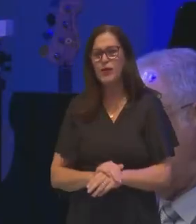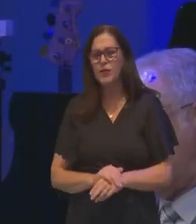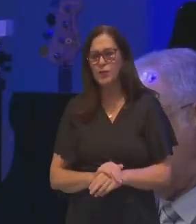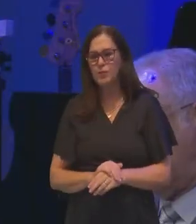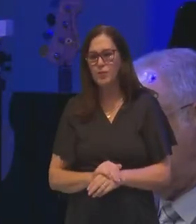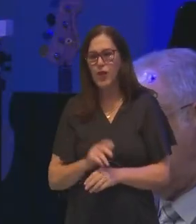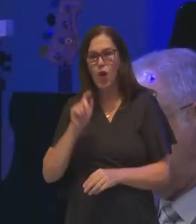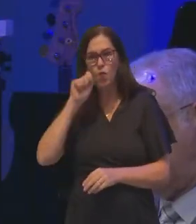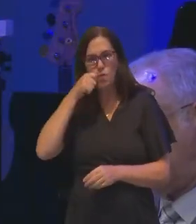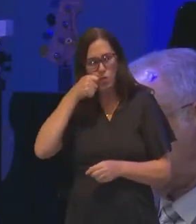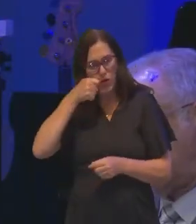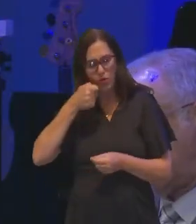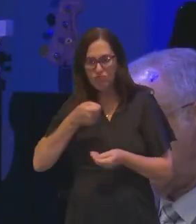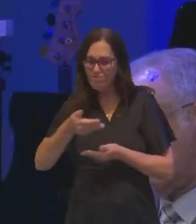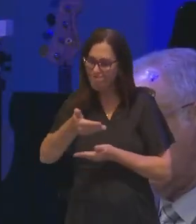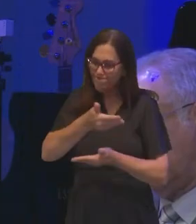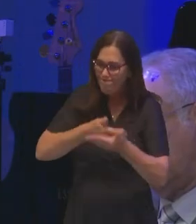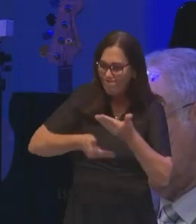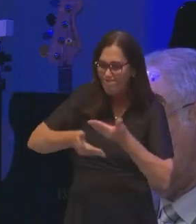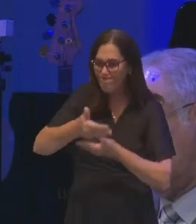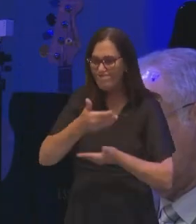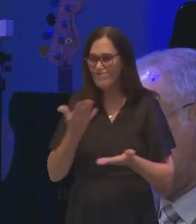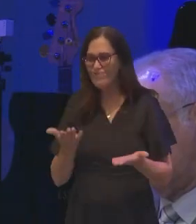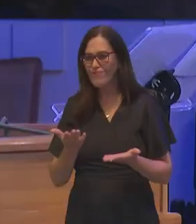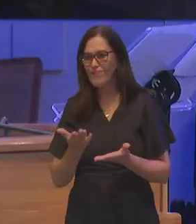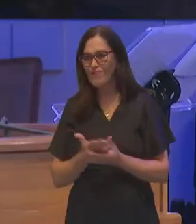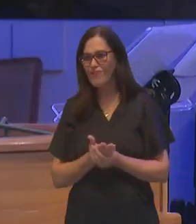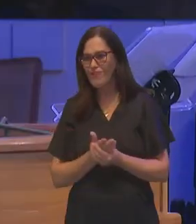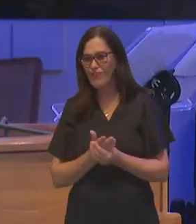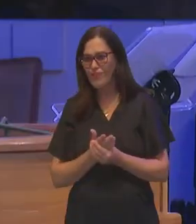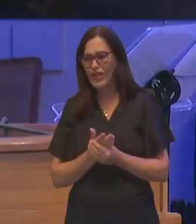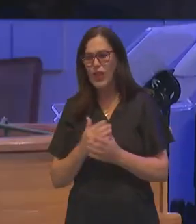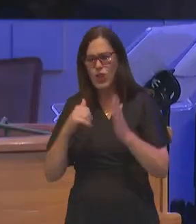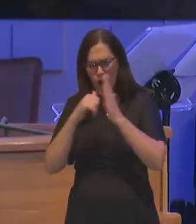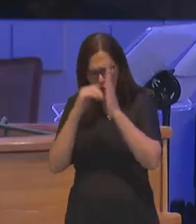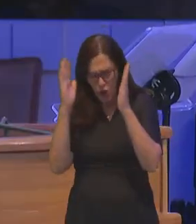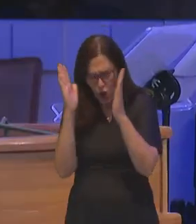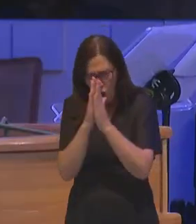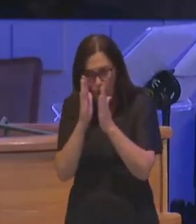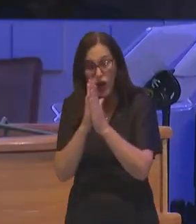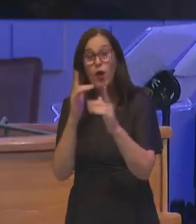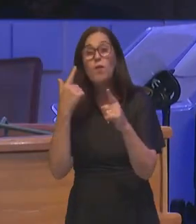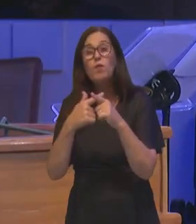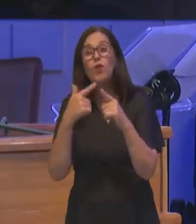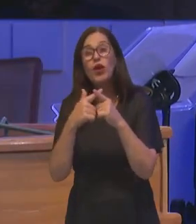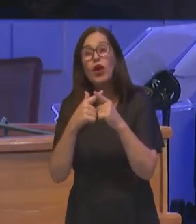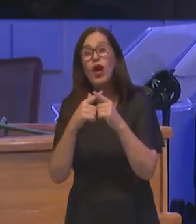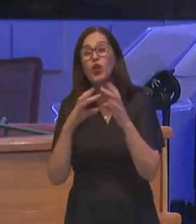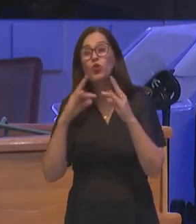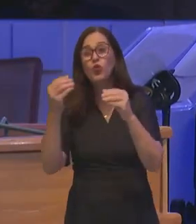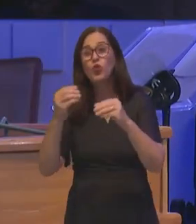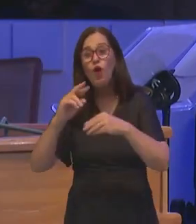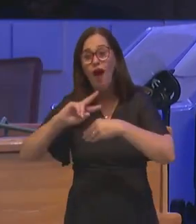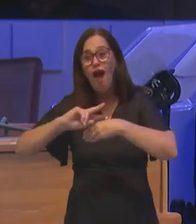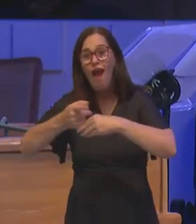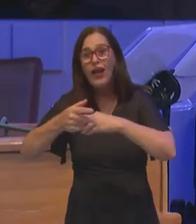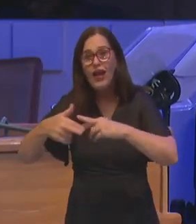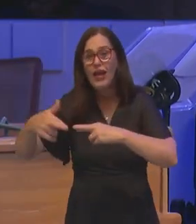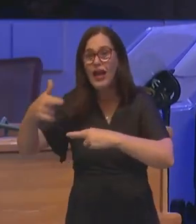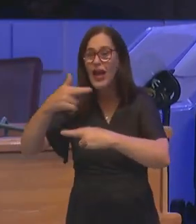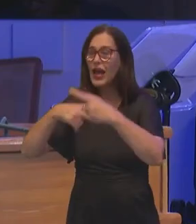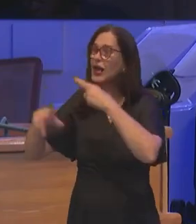no partir do pão, eles perseveravam nas orações. Por quê? Tudo fruto do